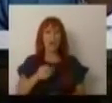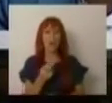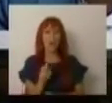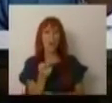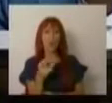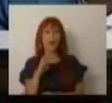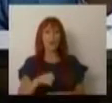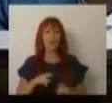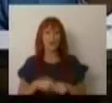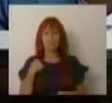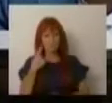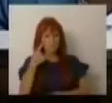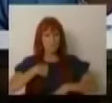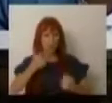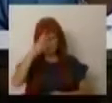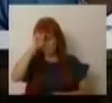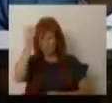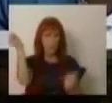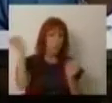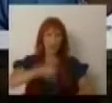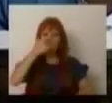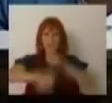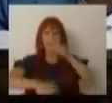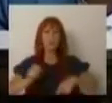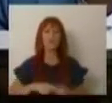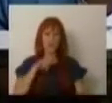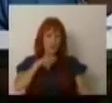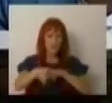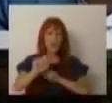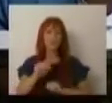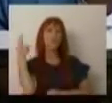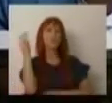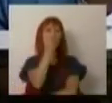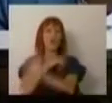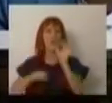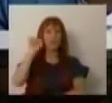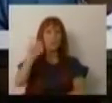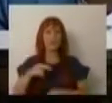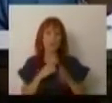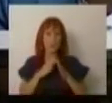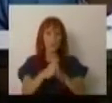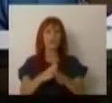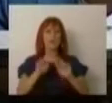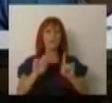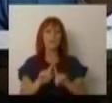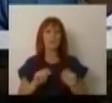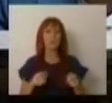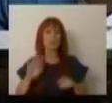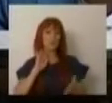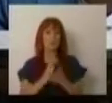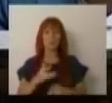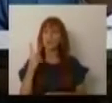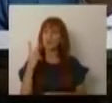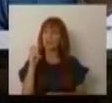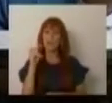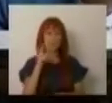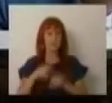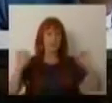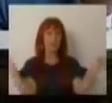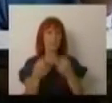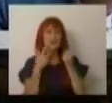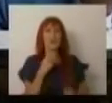É uma saga que mostra a desumanização total da política da União Europeia. É um navio que salvou, nos últimos 2 anos e meio,